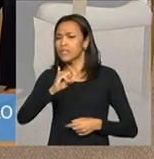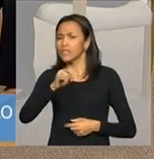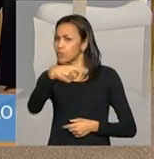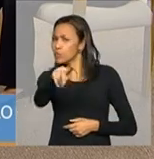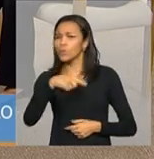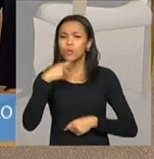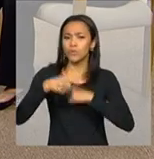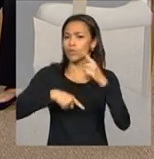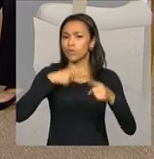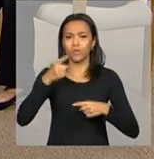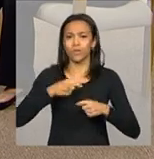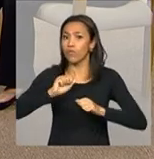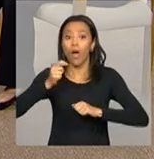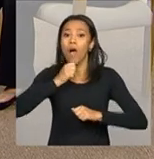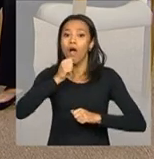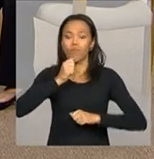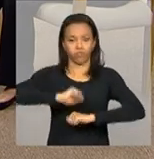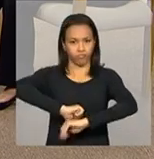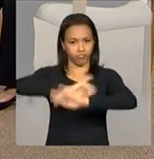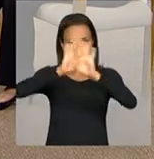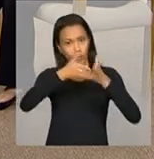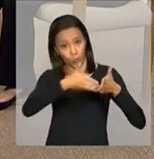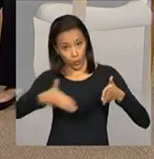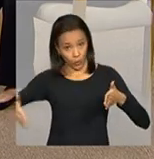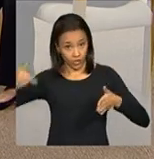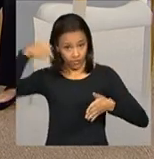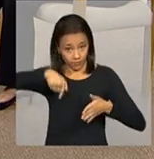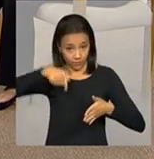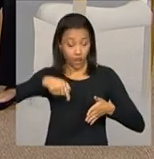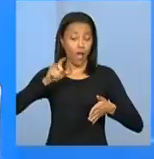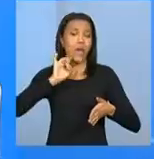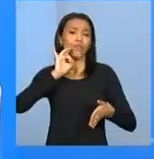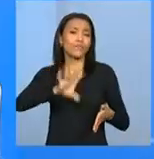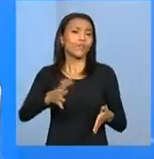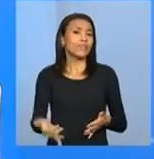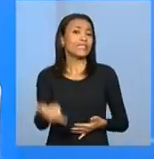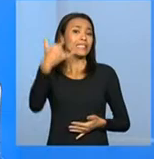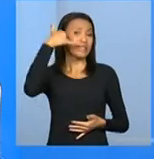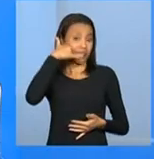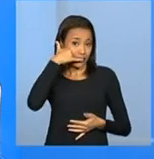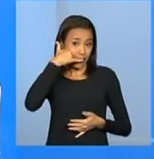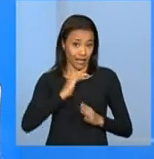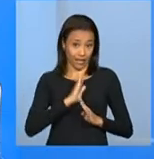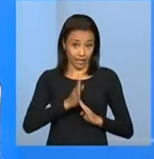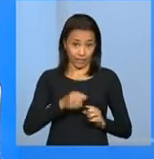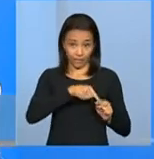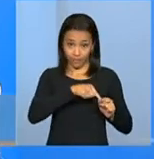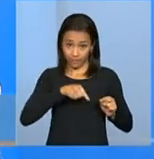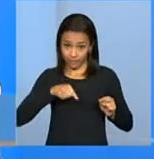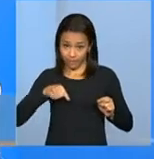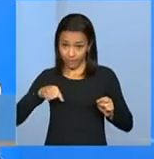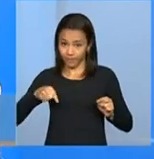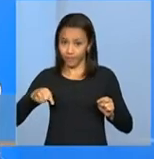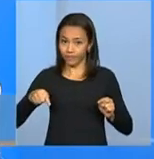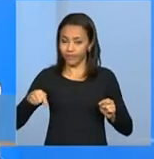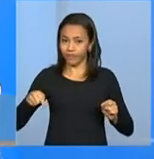dúvida não for esclarecida aqui durante o nosso programa, é só ligar diretamente para o telefone